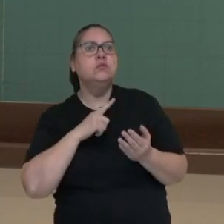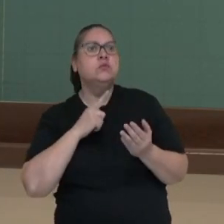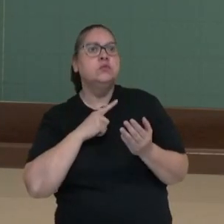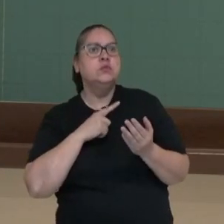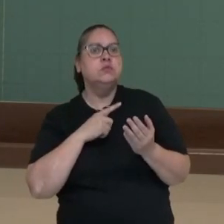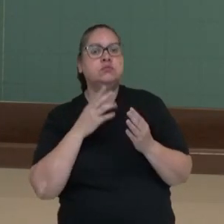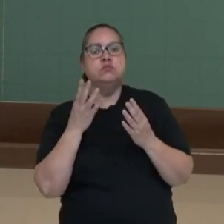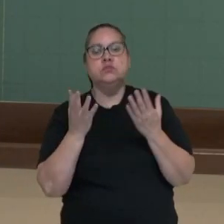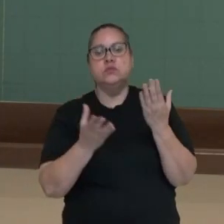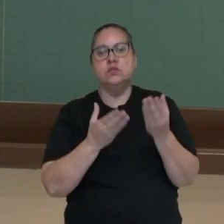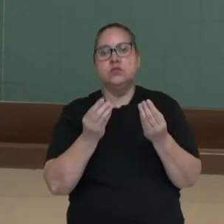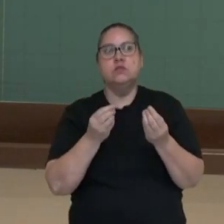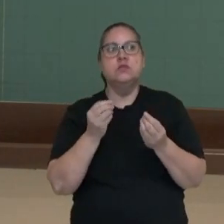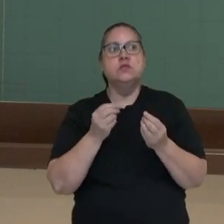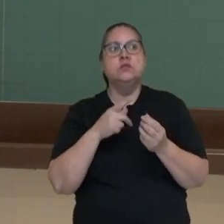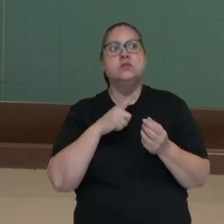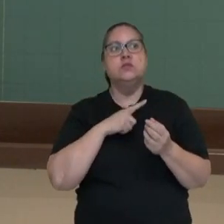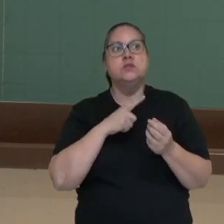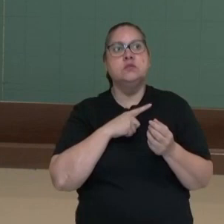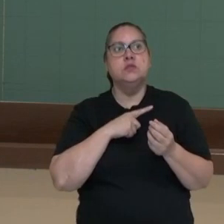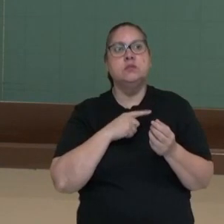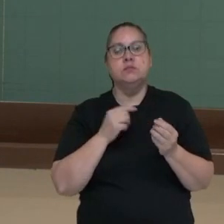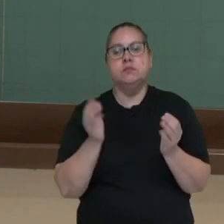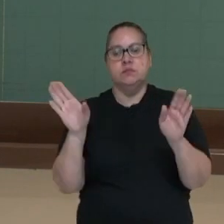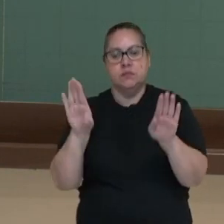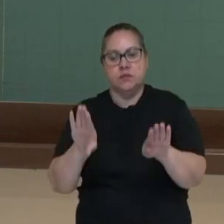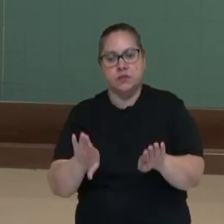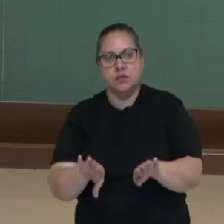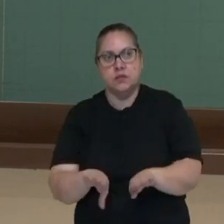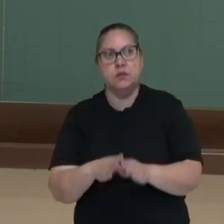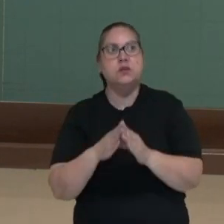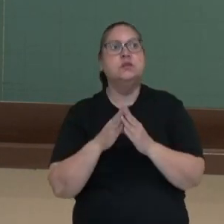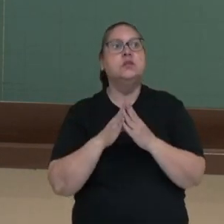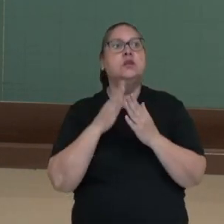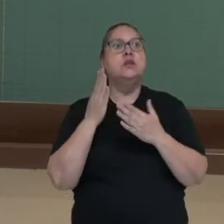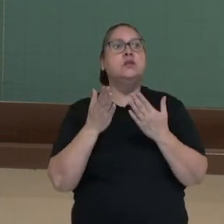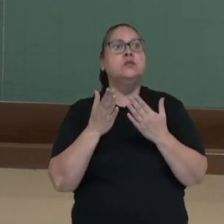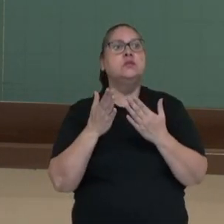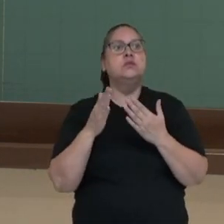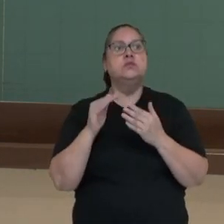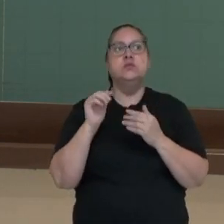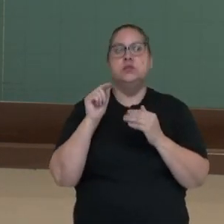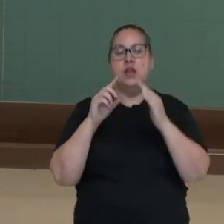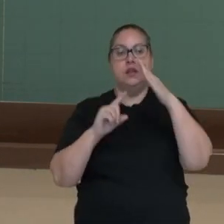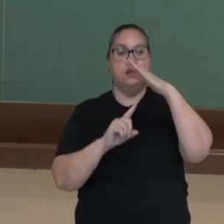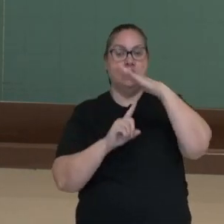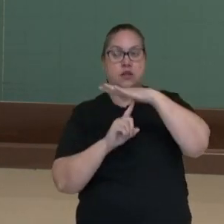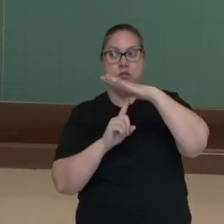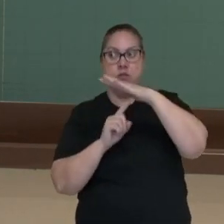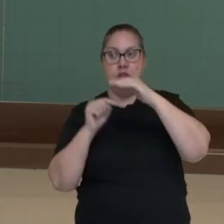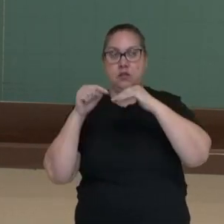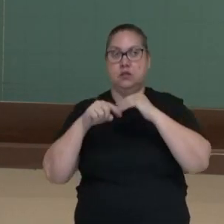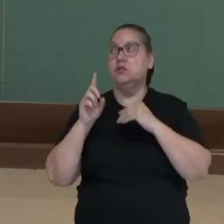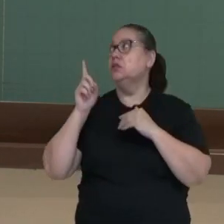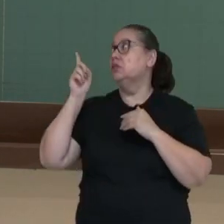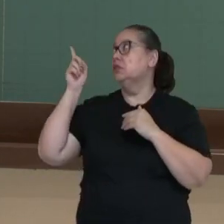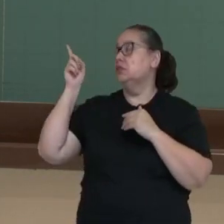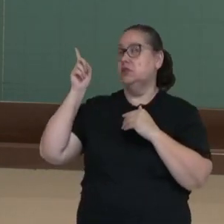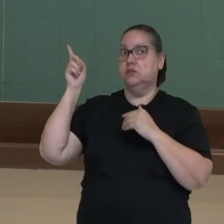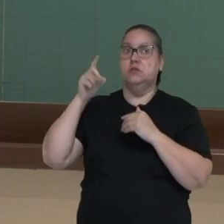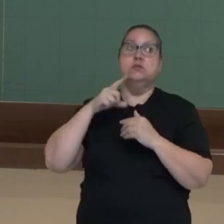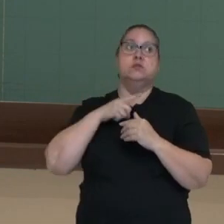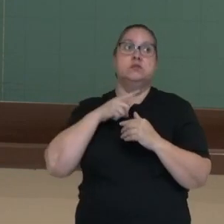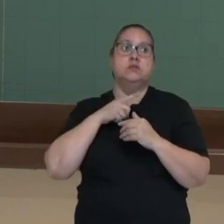de formação, eu vou ter as depressões. E aí, no estado do Paraná, nós